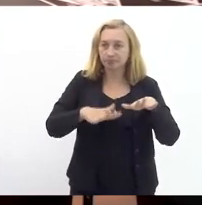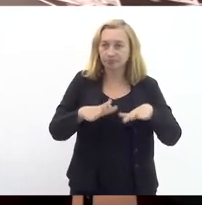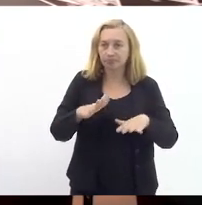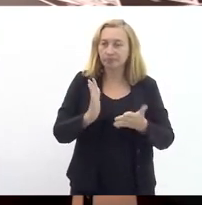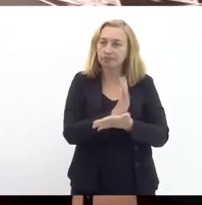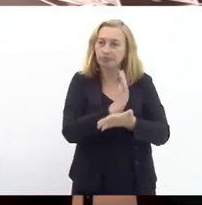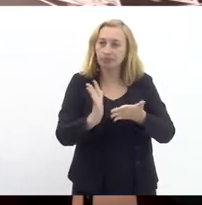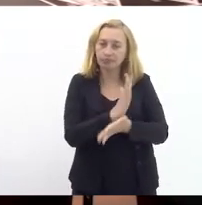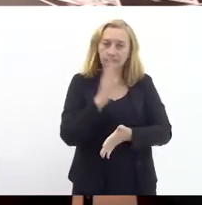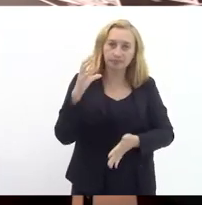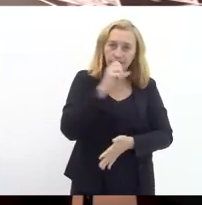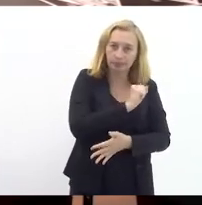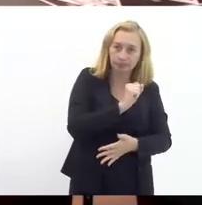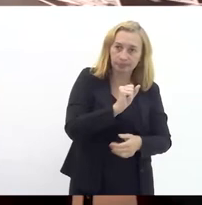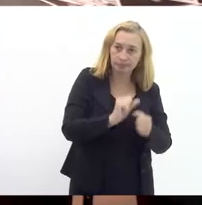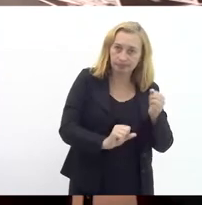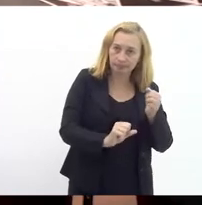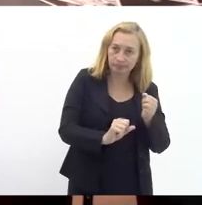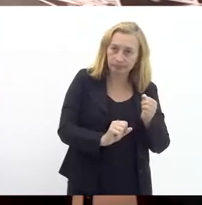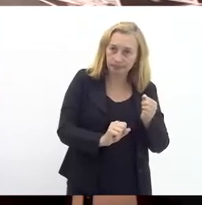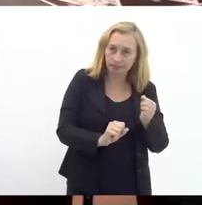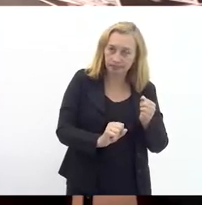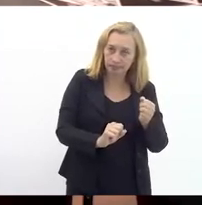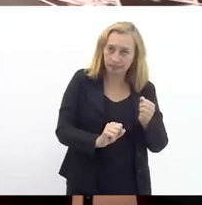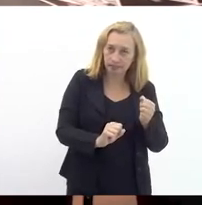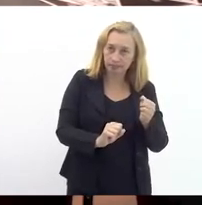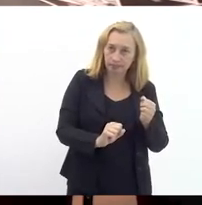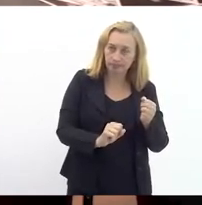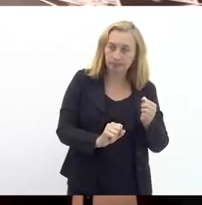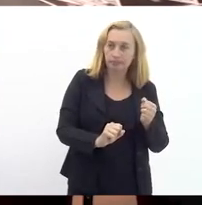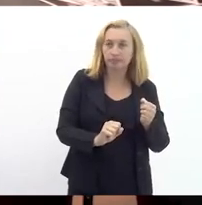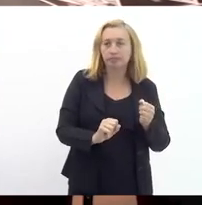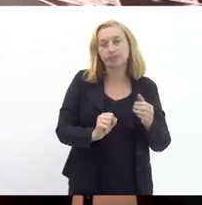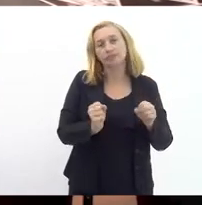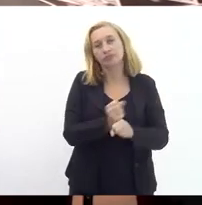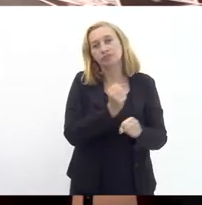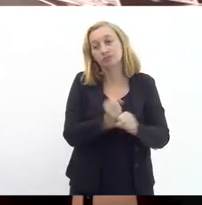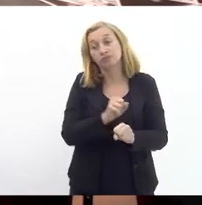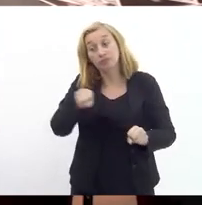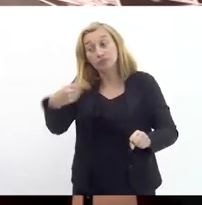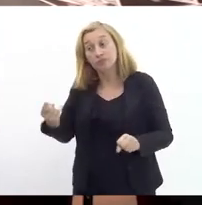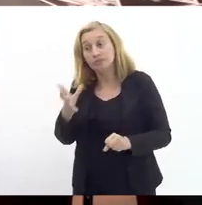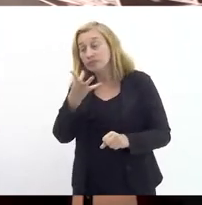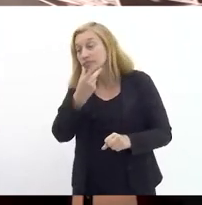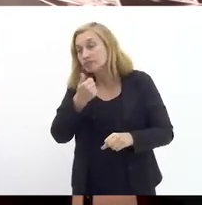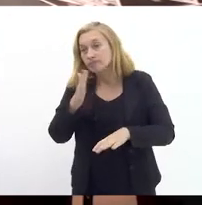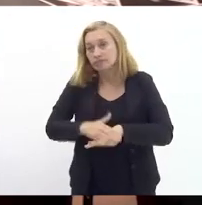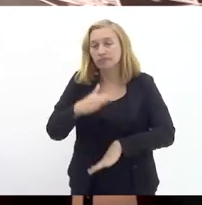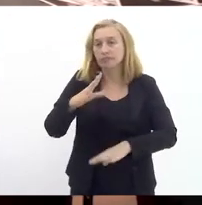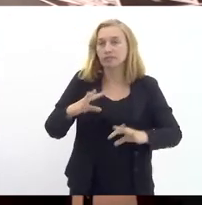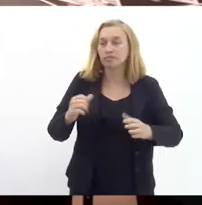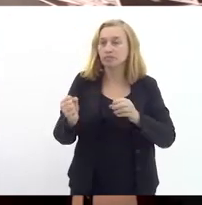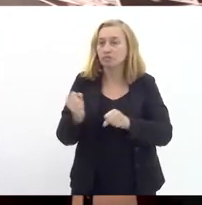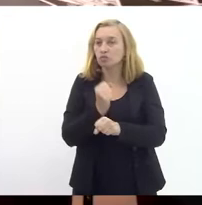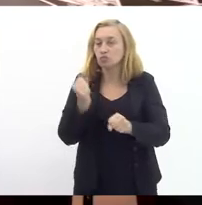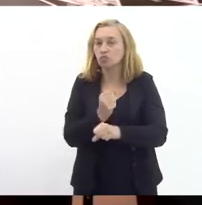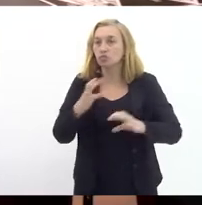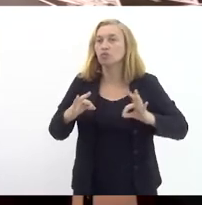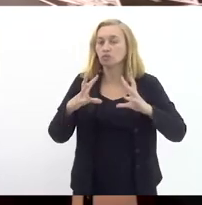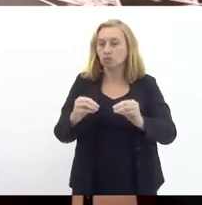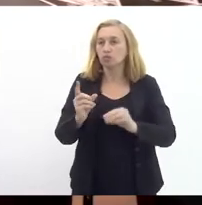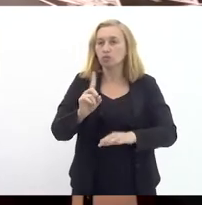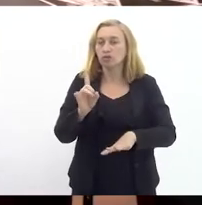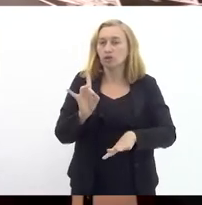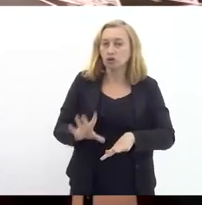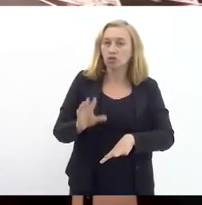ser mais rápido fazer a intervenção, tem outras que vai ser mais demorada, tem que se construir tudo, não é uma rampa apenas.